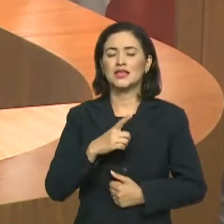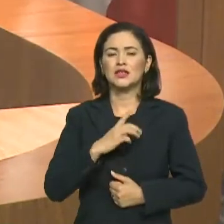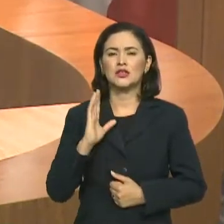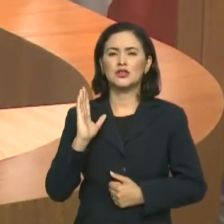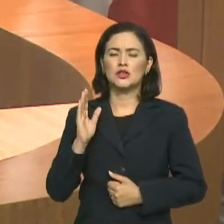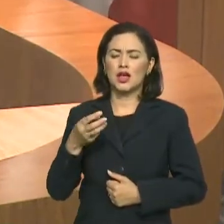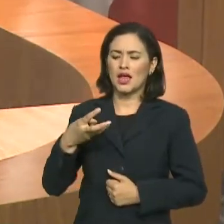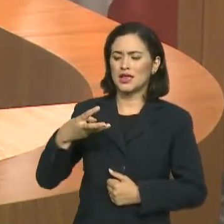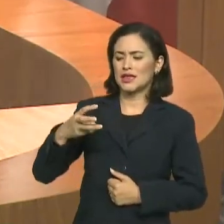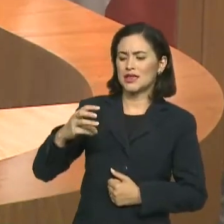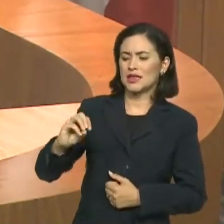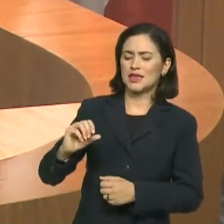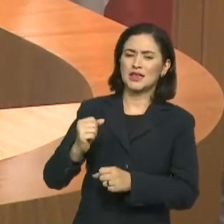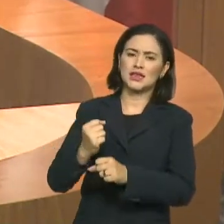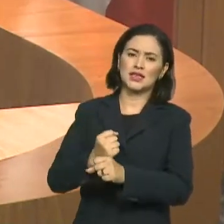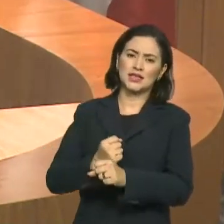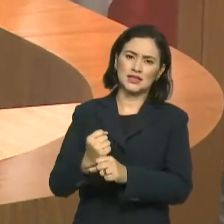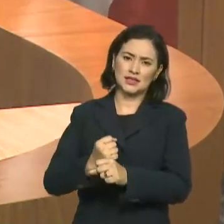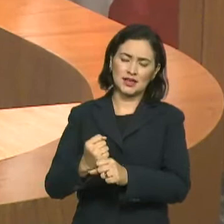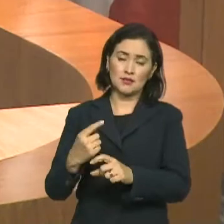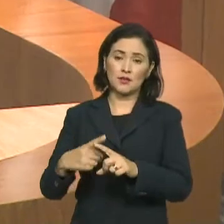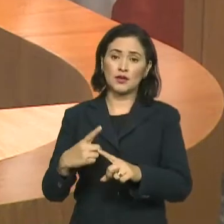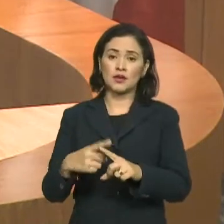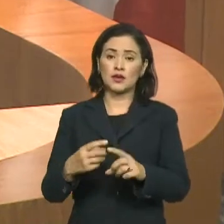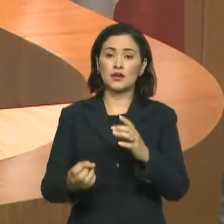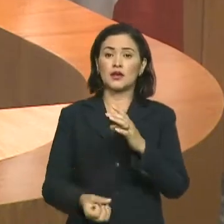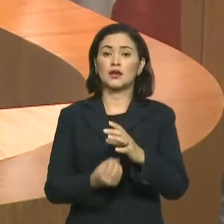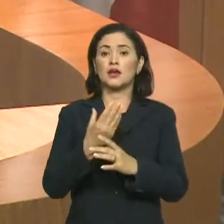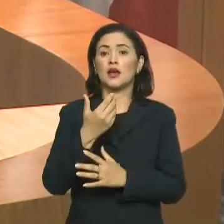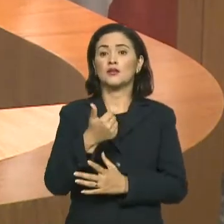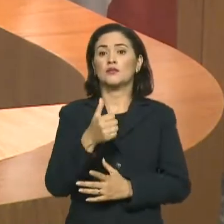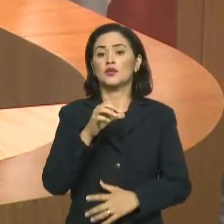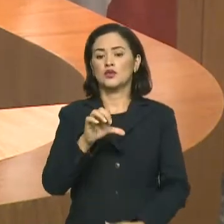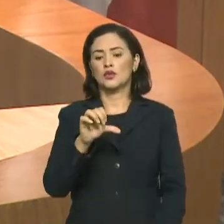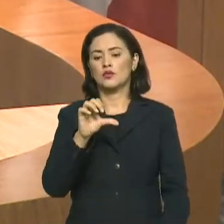anos, assentamento criado em 1992,